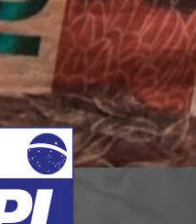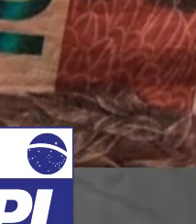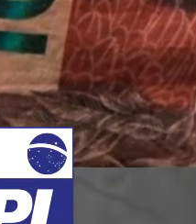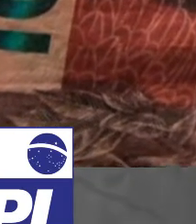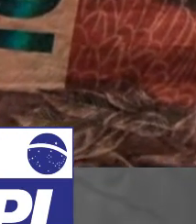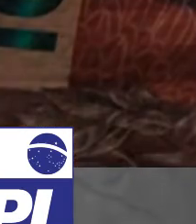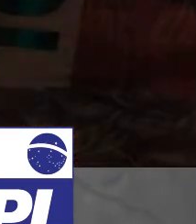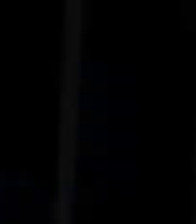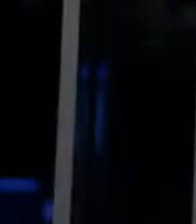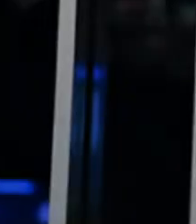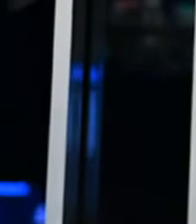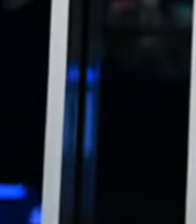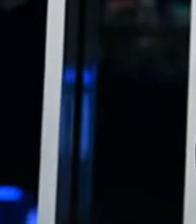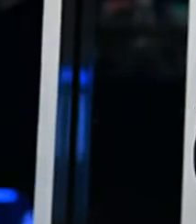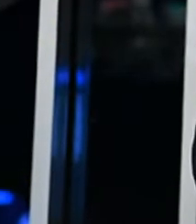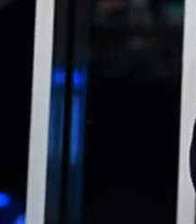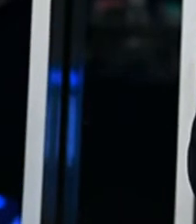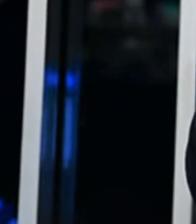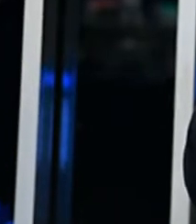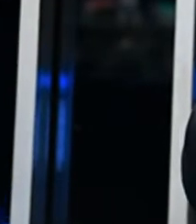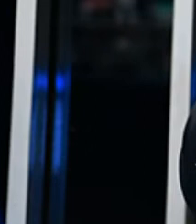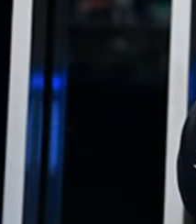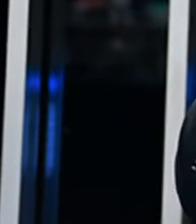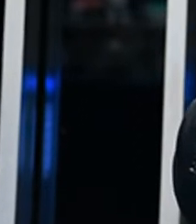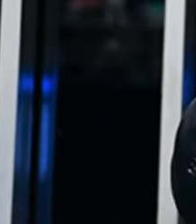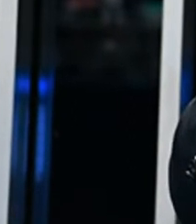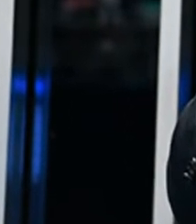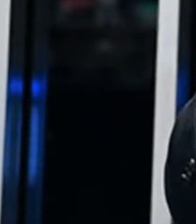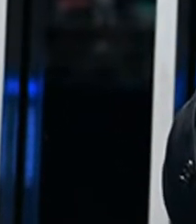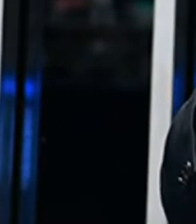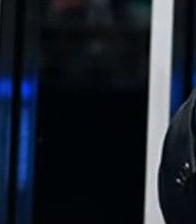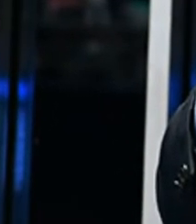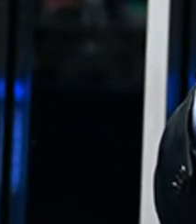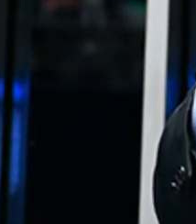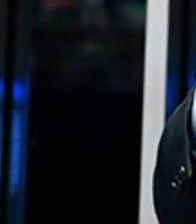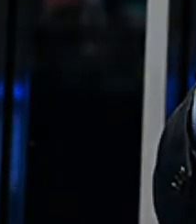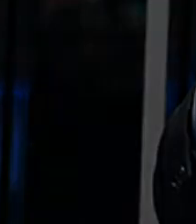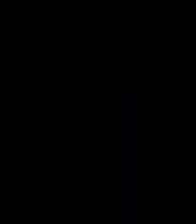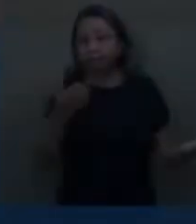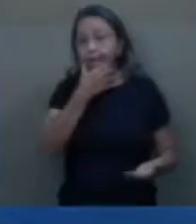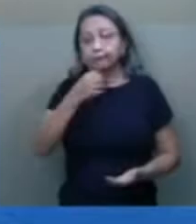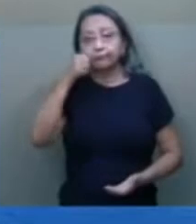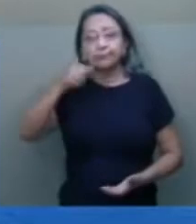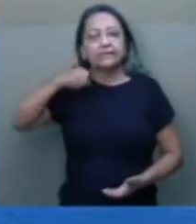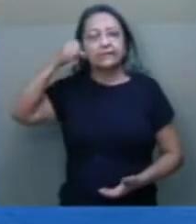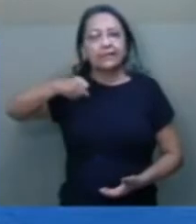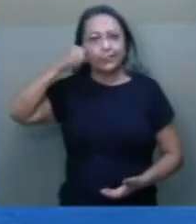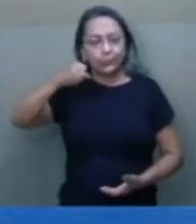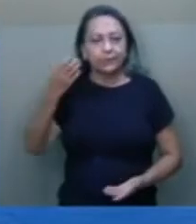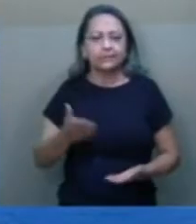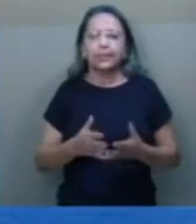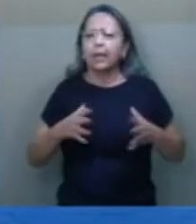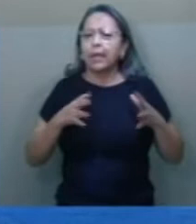que é falado nos discursos. Confira na íntegra o discurso do senador liberal. Senhoras senadoras,